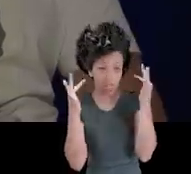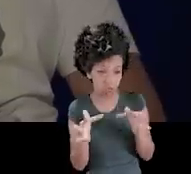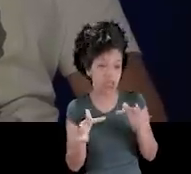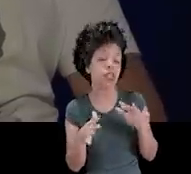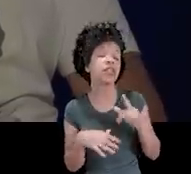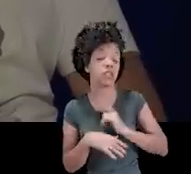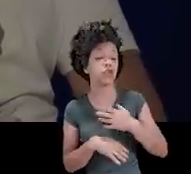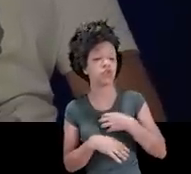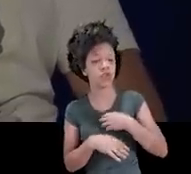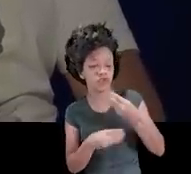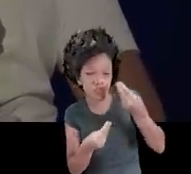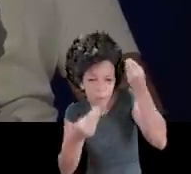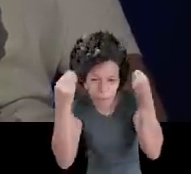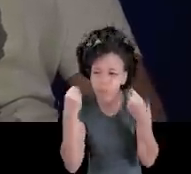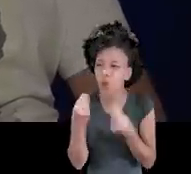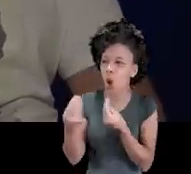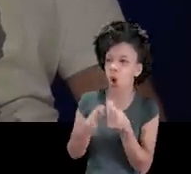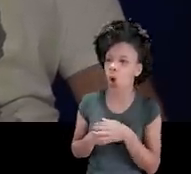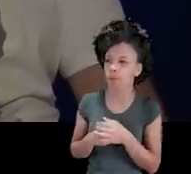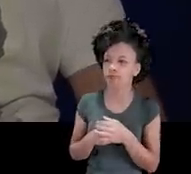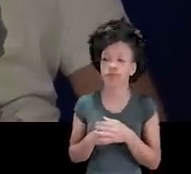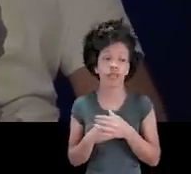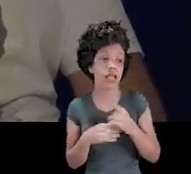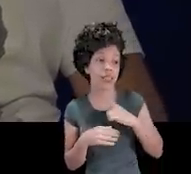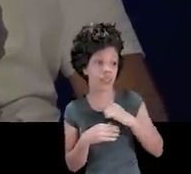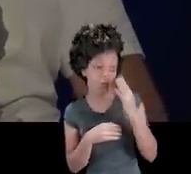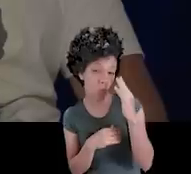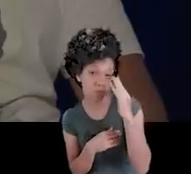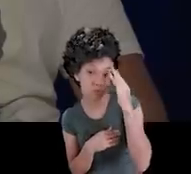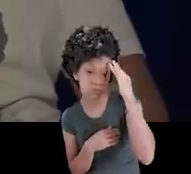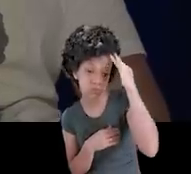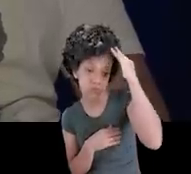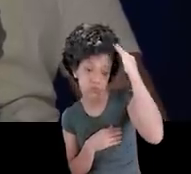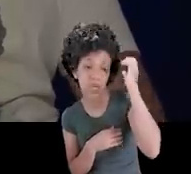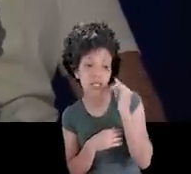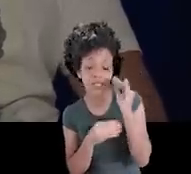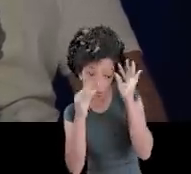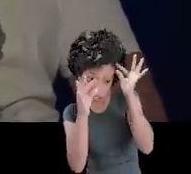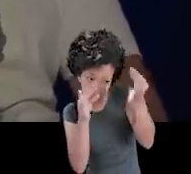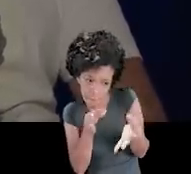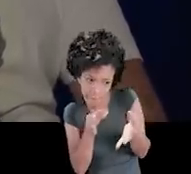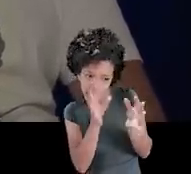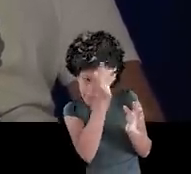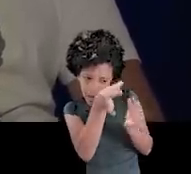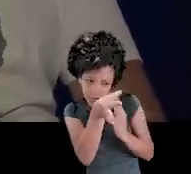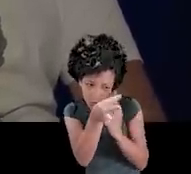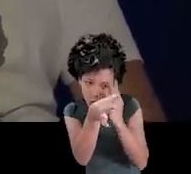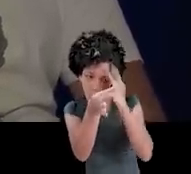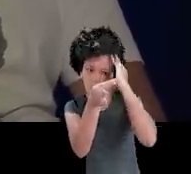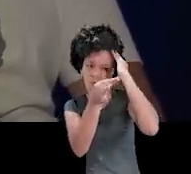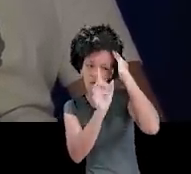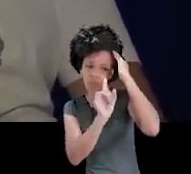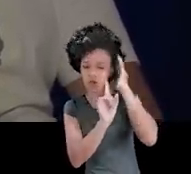jeito certo de raspar. O que é o jeito certo de raspar? Seguindo o crescimento do cabelo. Então se o fio vai crescer pra cá, você raspa pra cá. Sim. E não